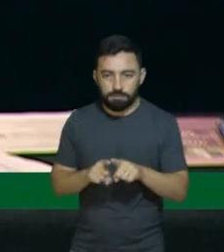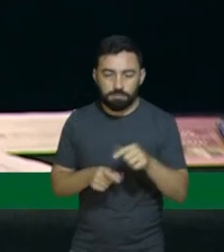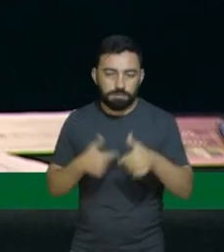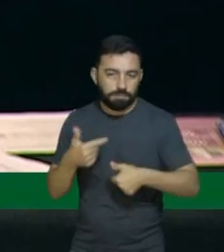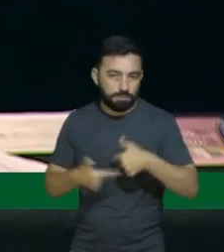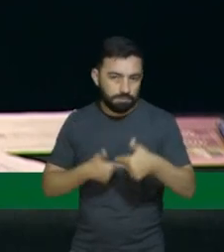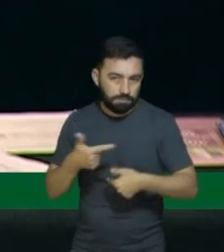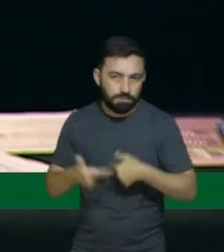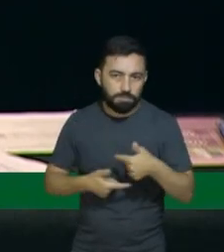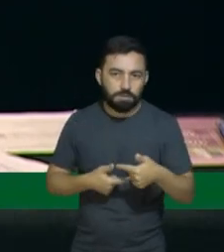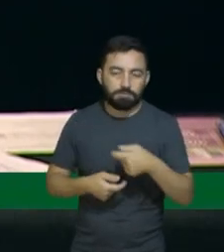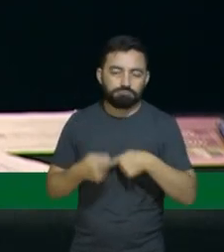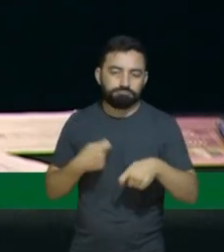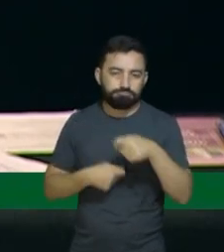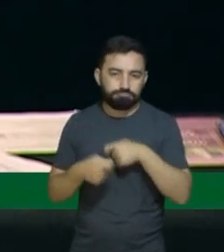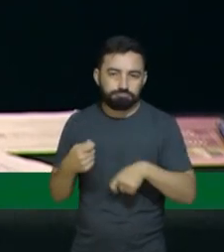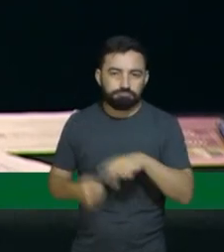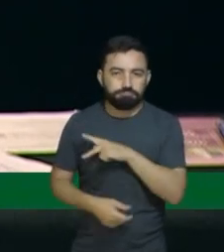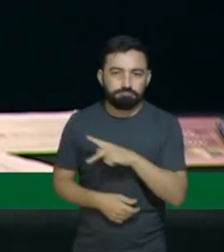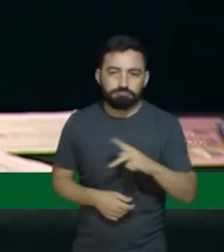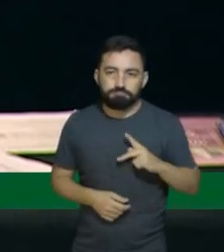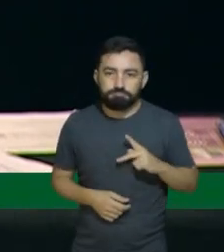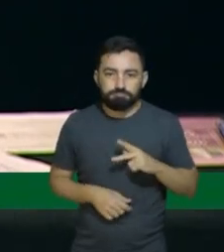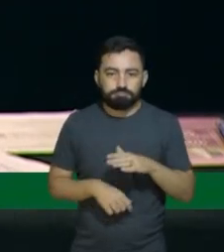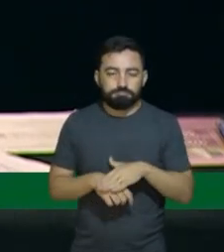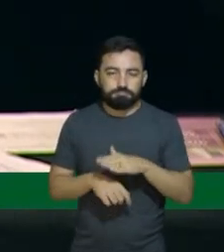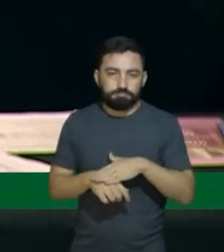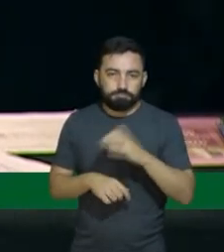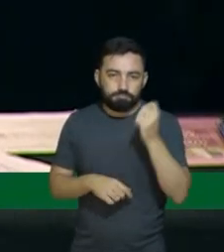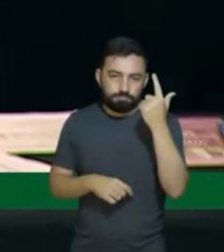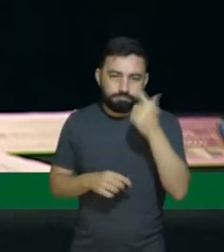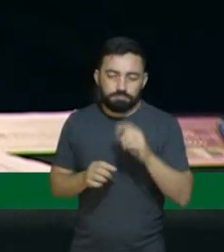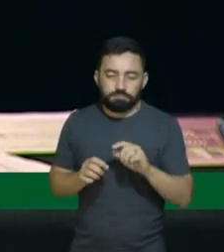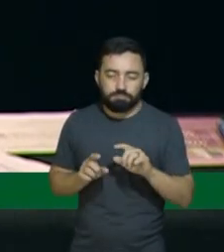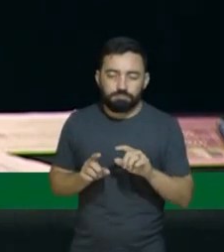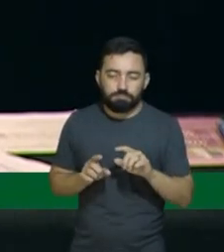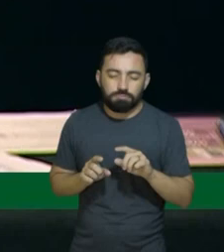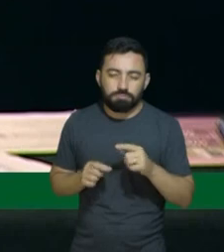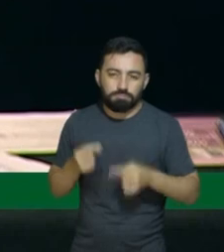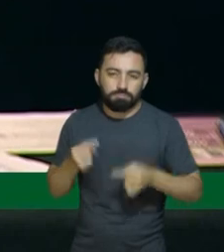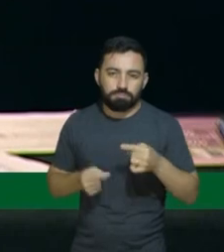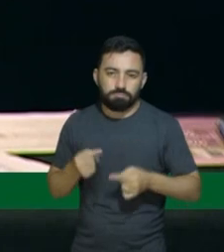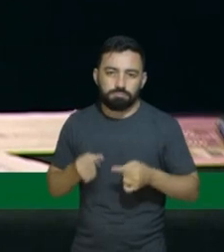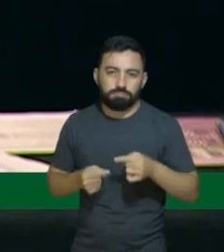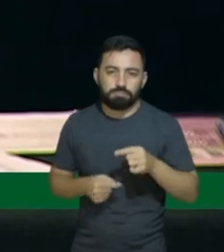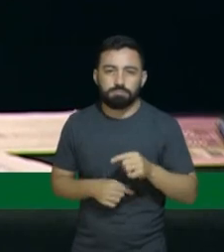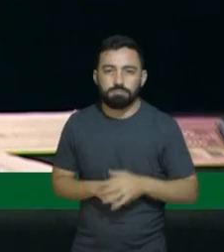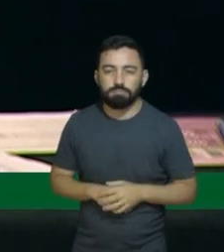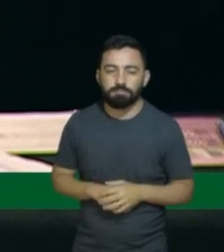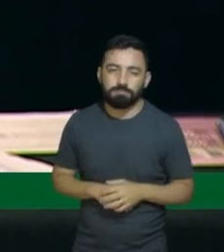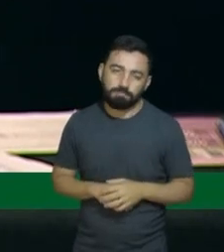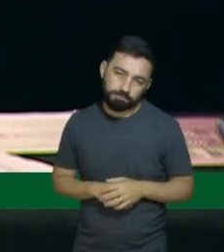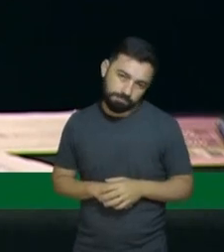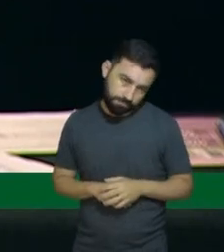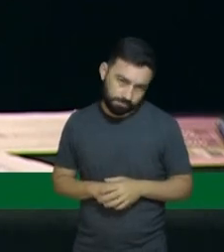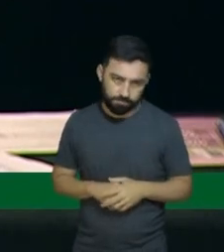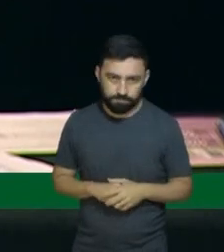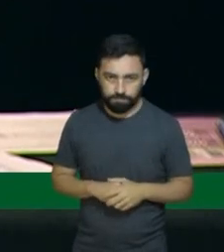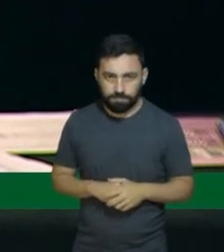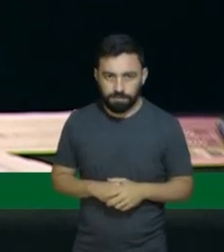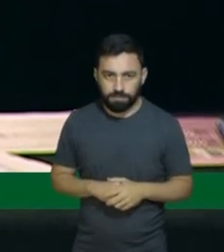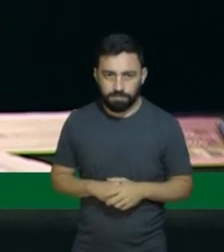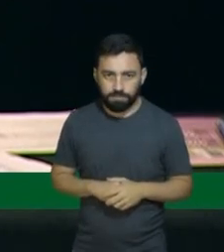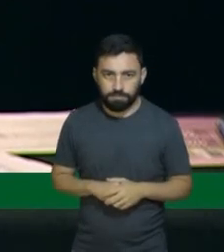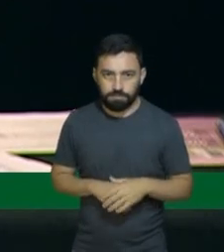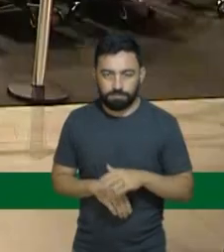administração e serviço público relatoria Deputado antídio Lunelli em discussão Presidente para discutir a matéria com a palavra o deputado